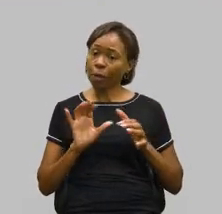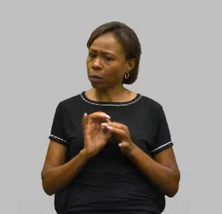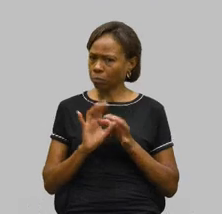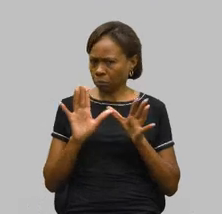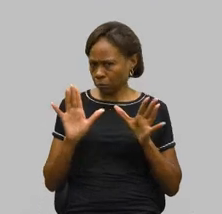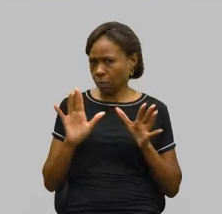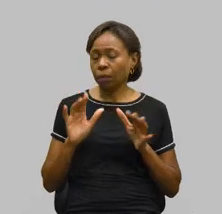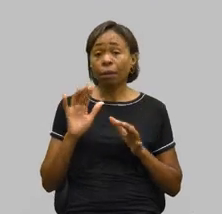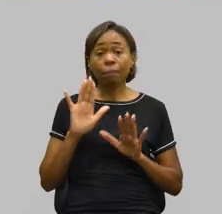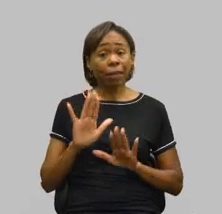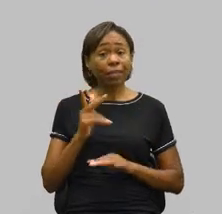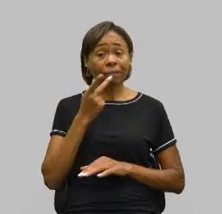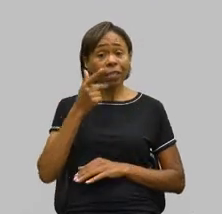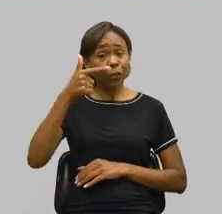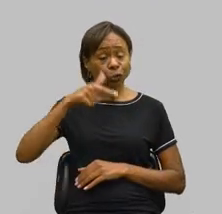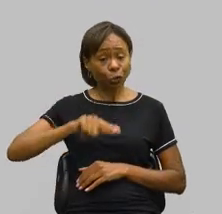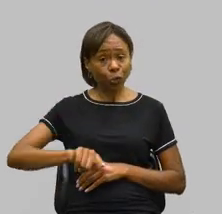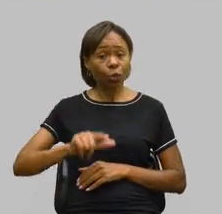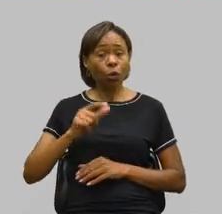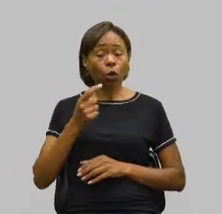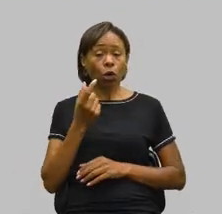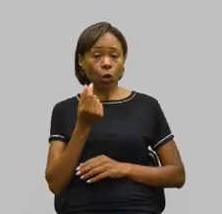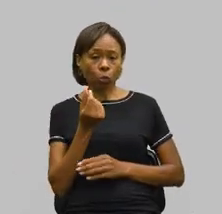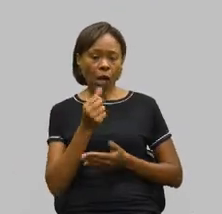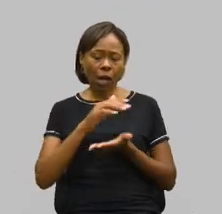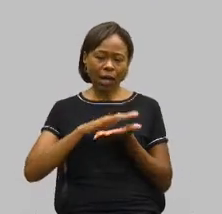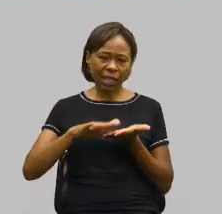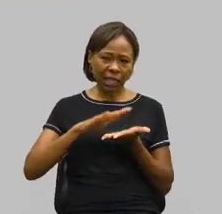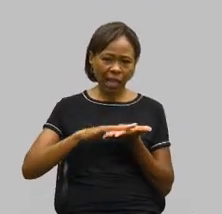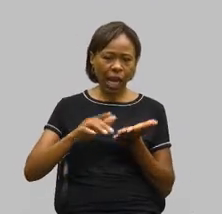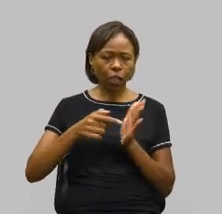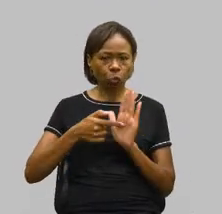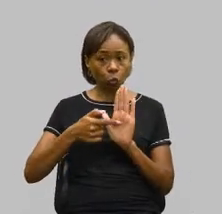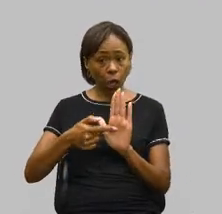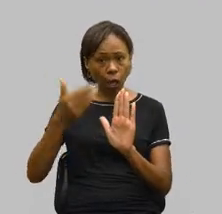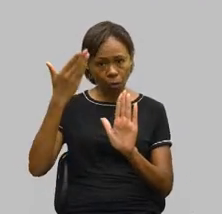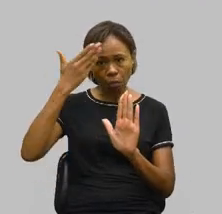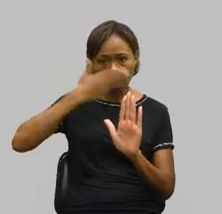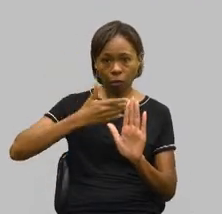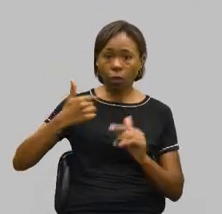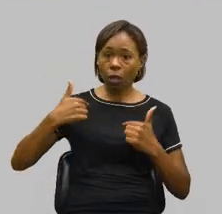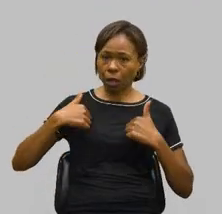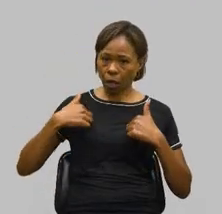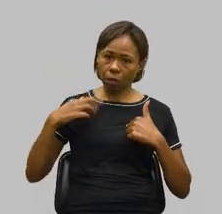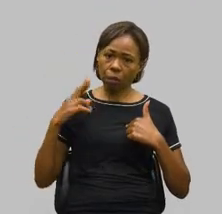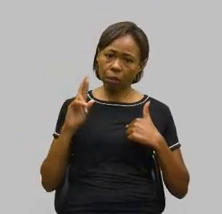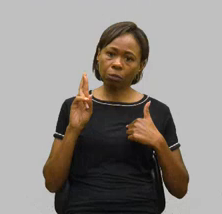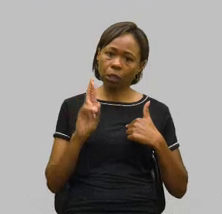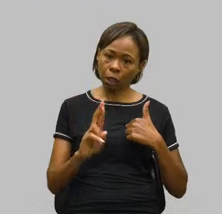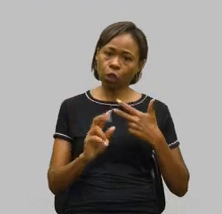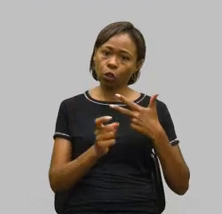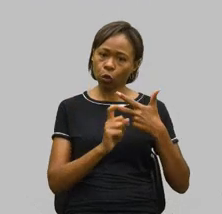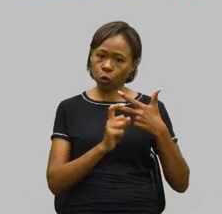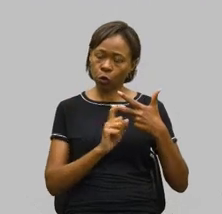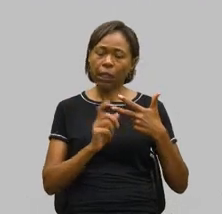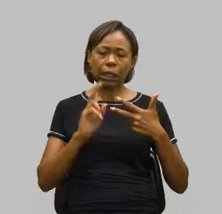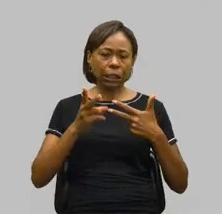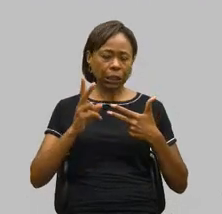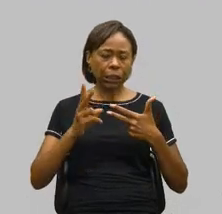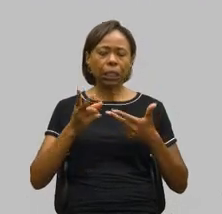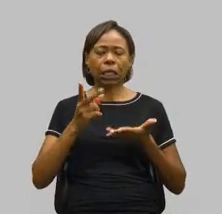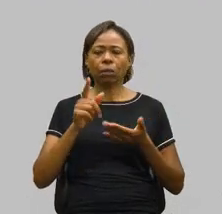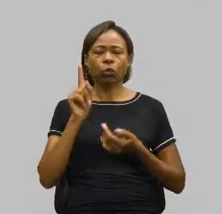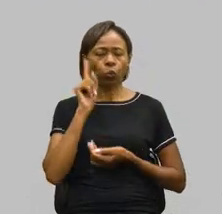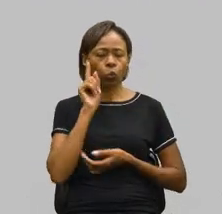reforçar que a prestação de contas do nosso trabalho Eh agora eu como representando o Executivo ela é constante diária